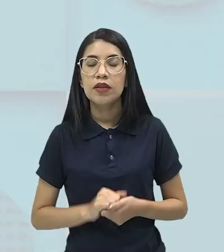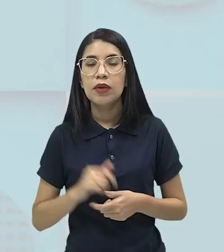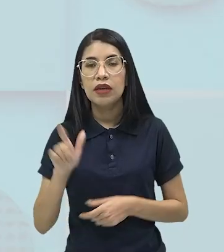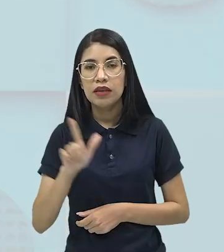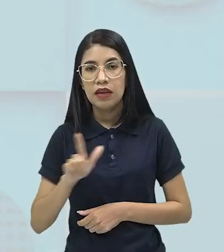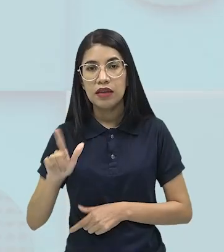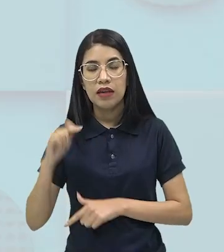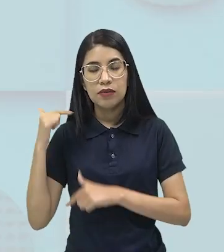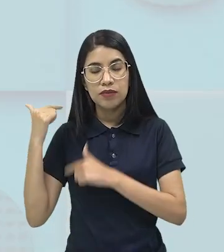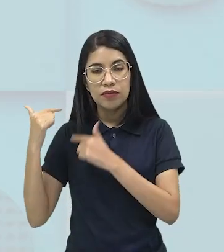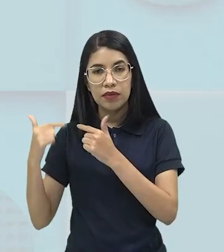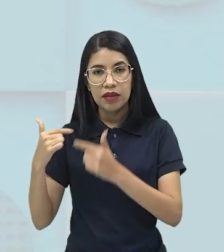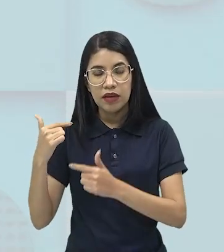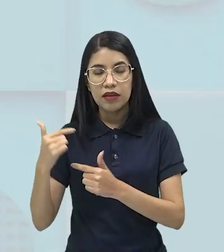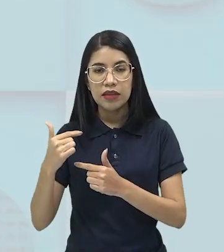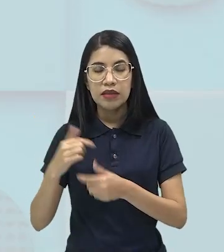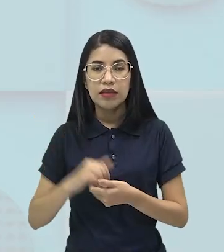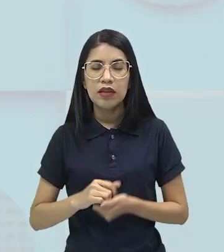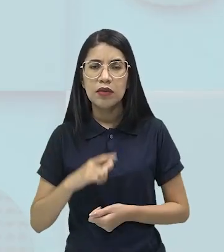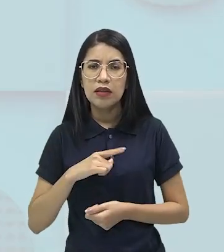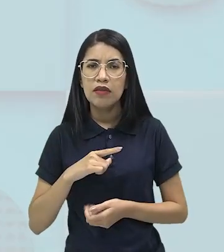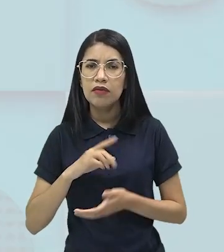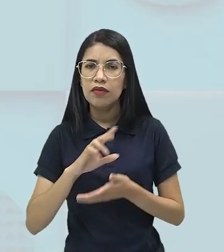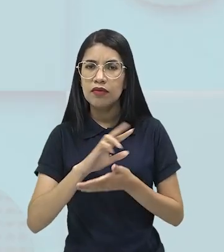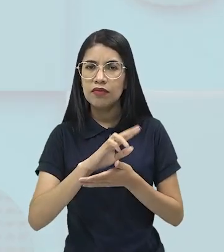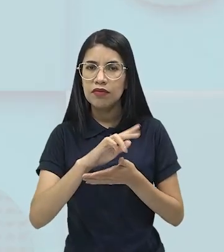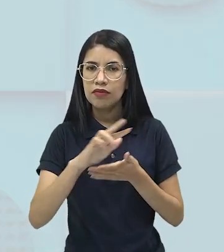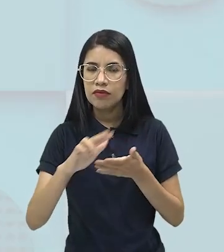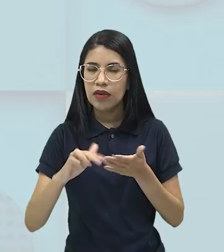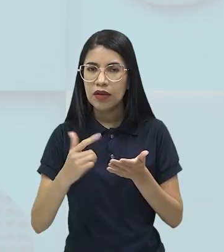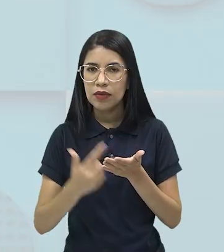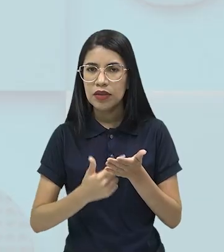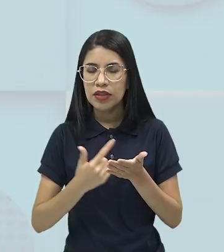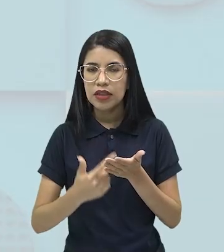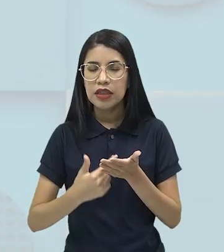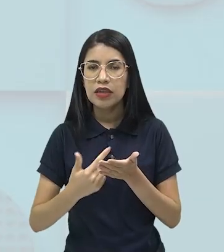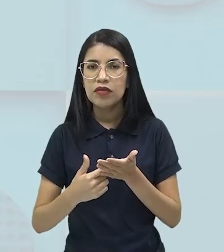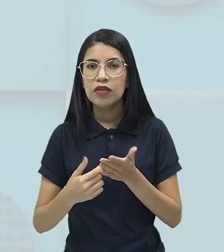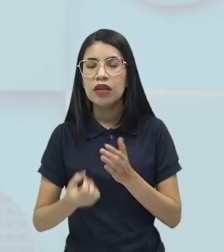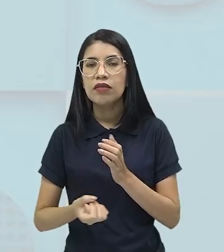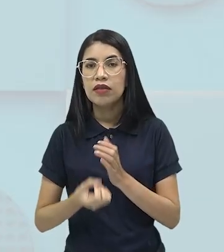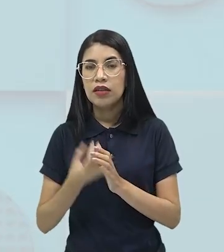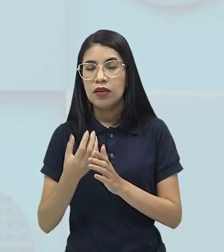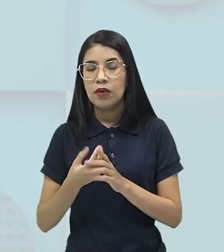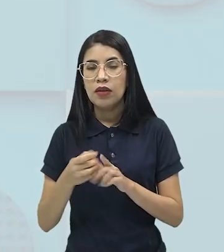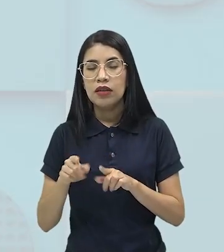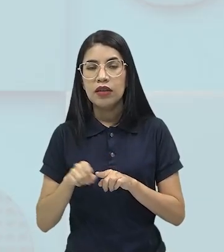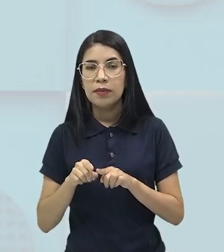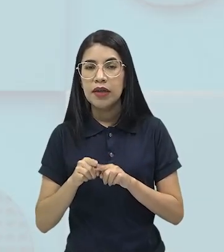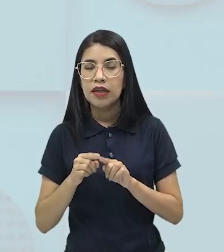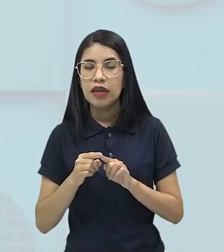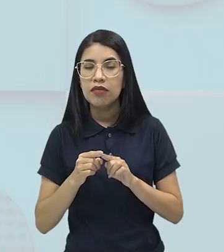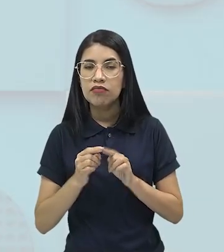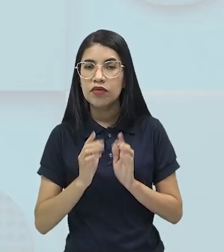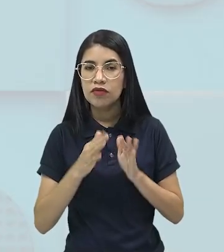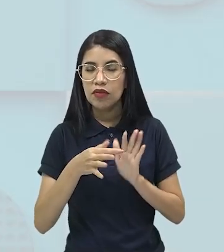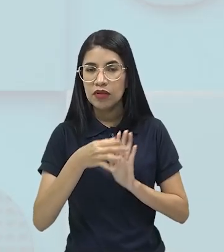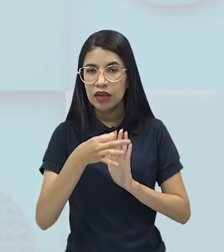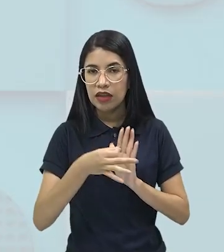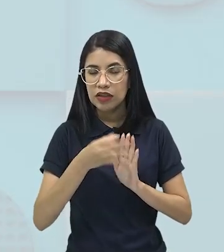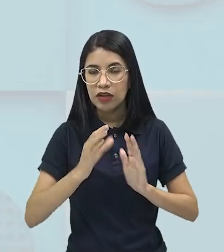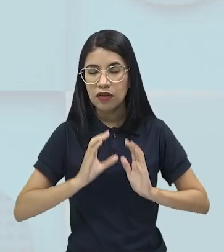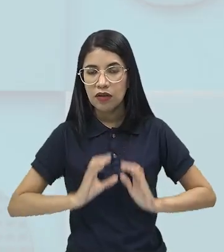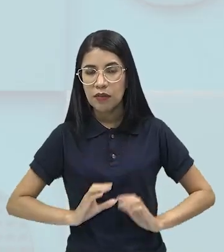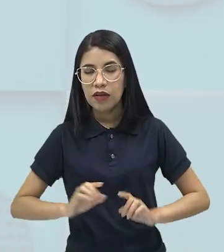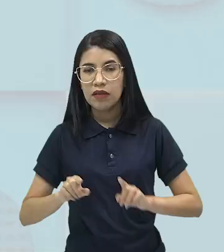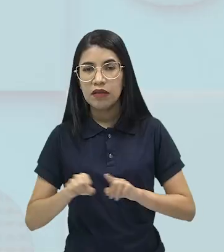clássica, então existem várias obras que ele escreveu, tanto falando de críticas comportamentais,